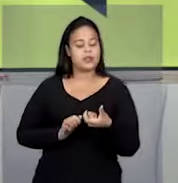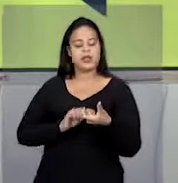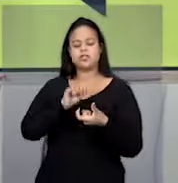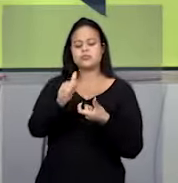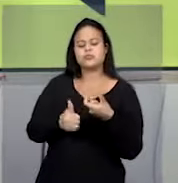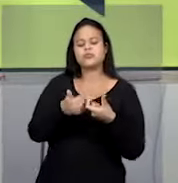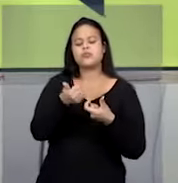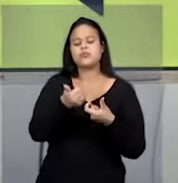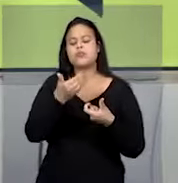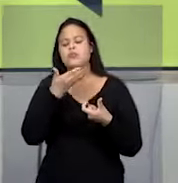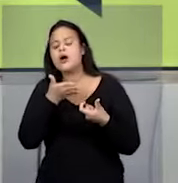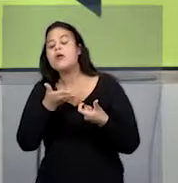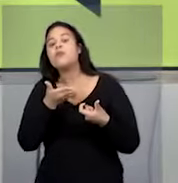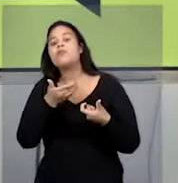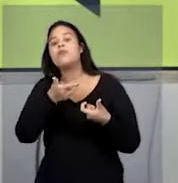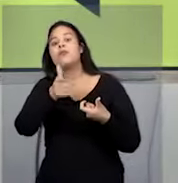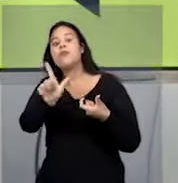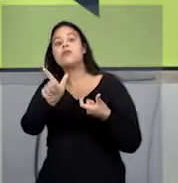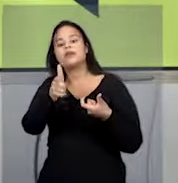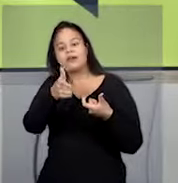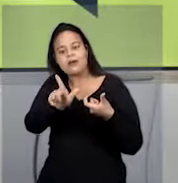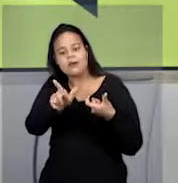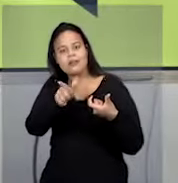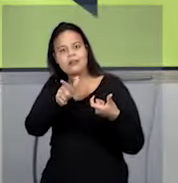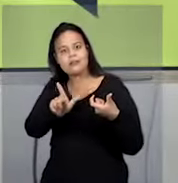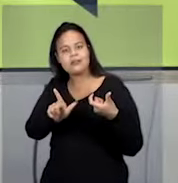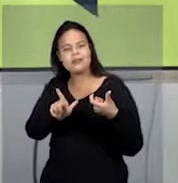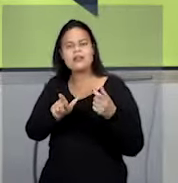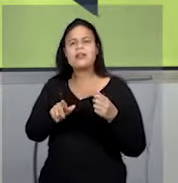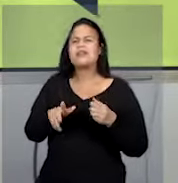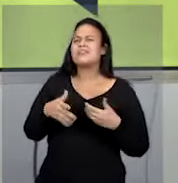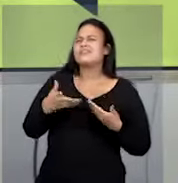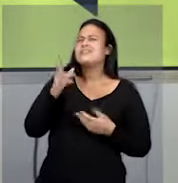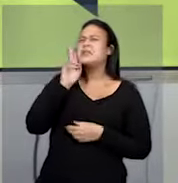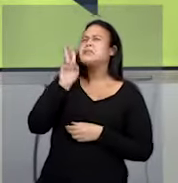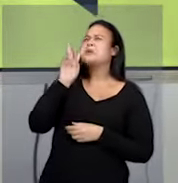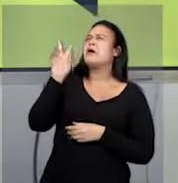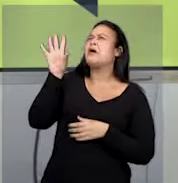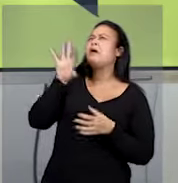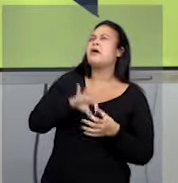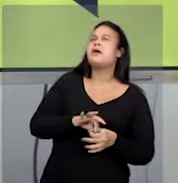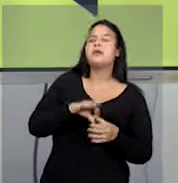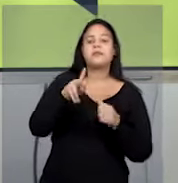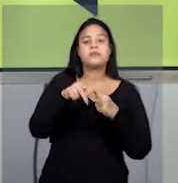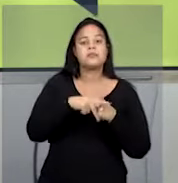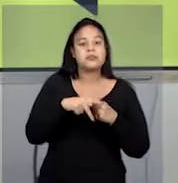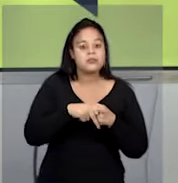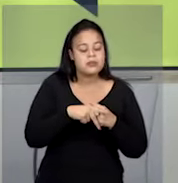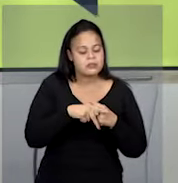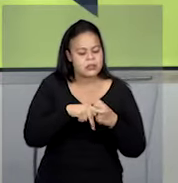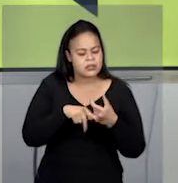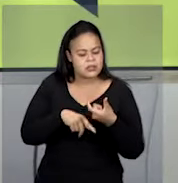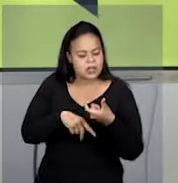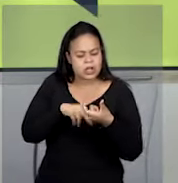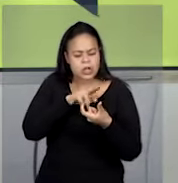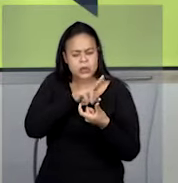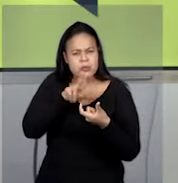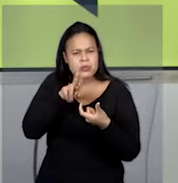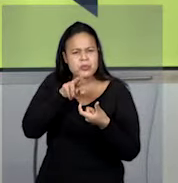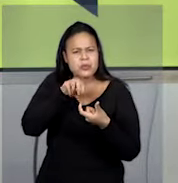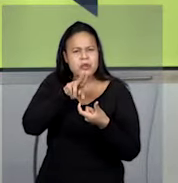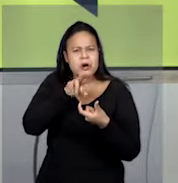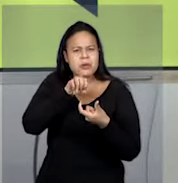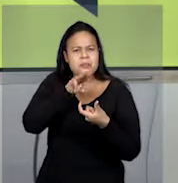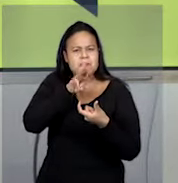por outras. E essa história de pronome, professora? Pronome tem a palavra nome no meio. Já